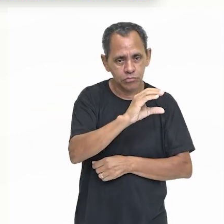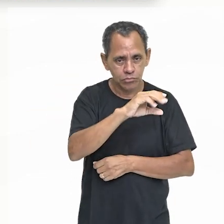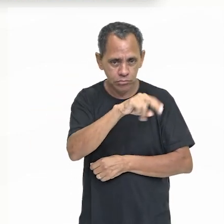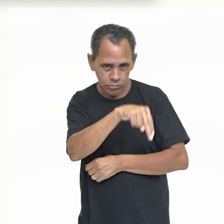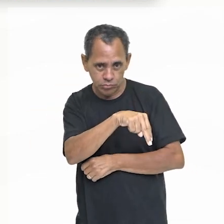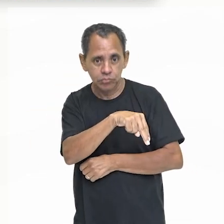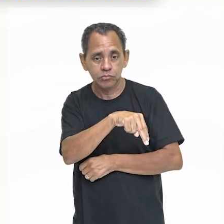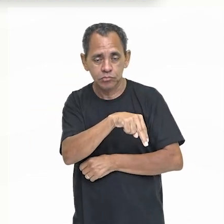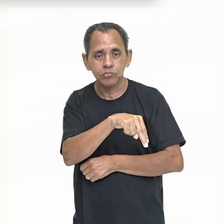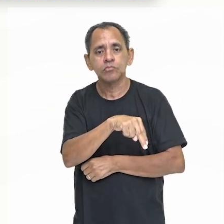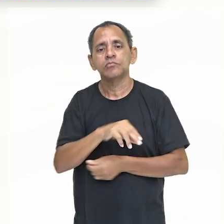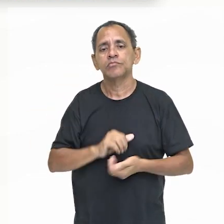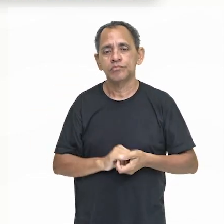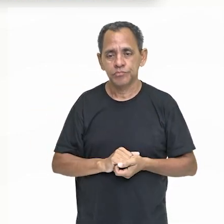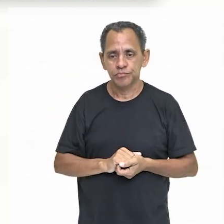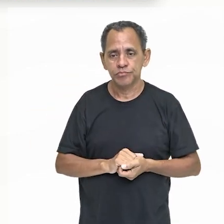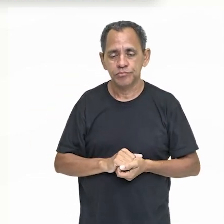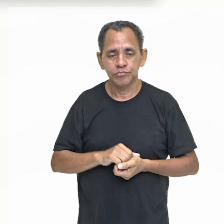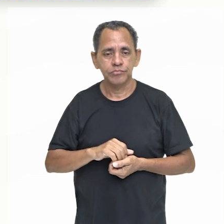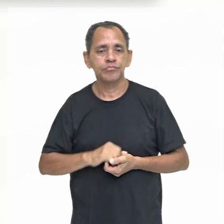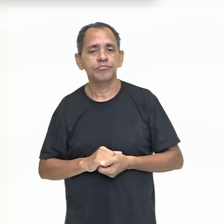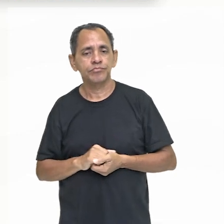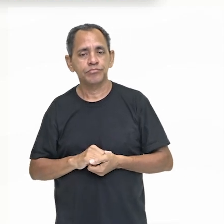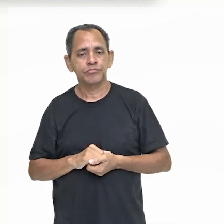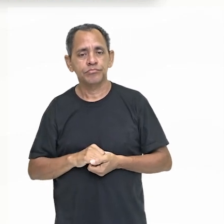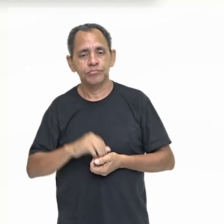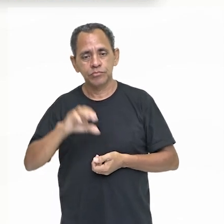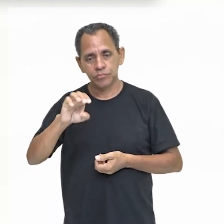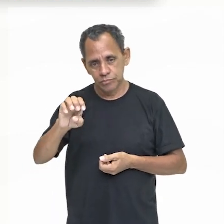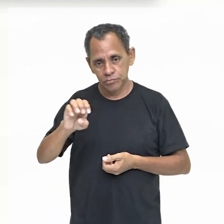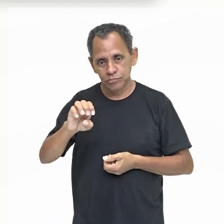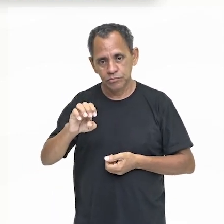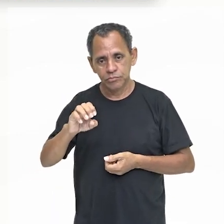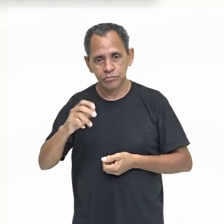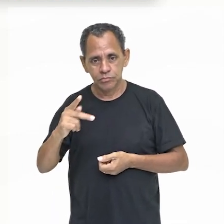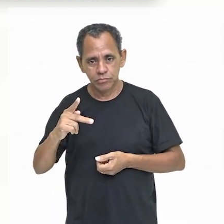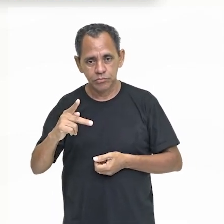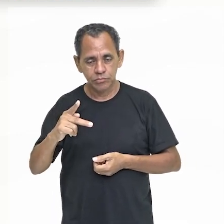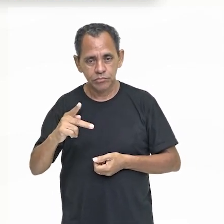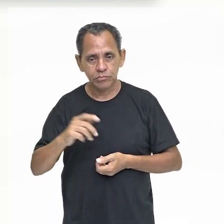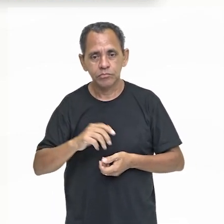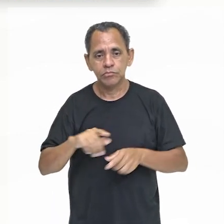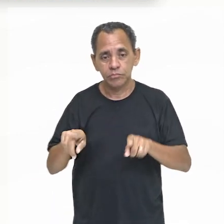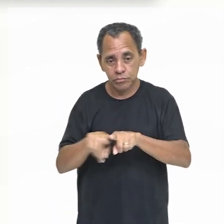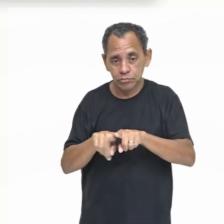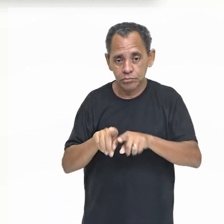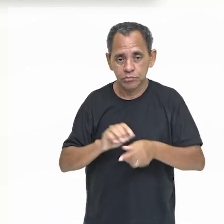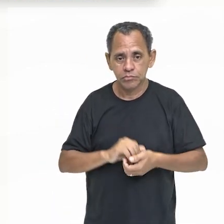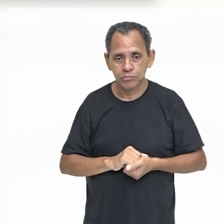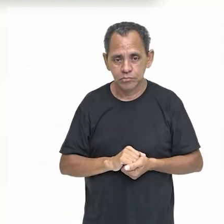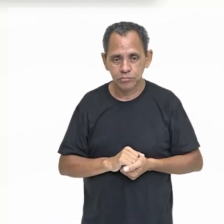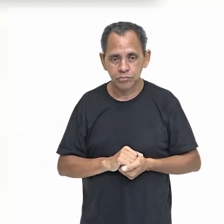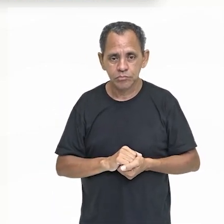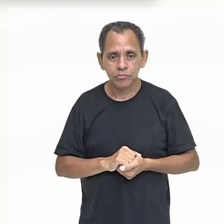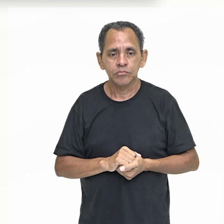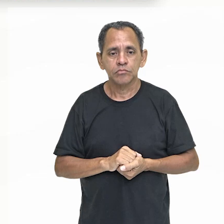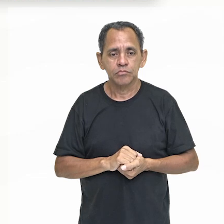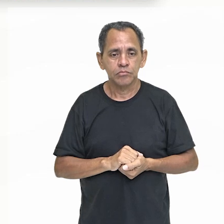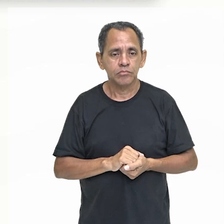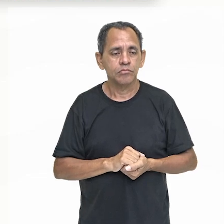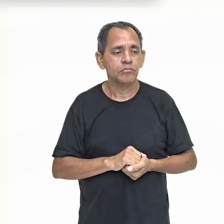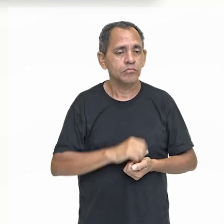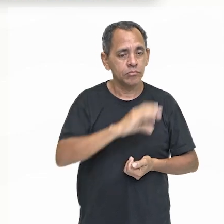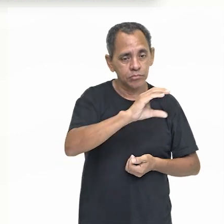energia potencial que um determinado corpo possui então eu vou tomar a energia mecânica como sendo a soma da